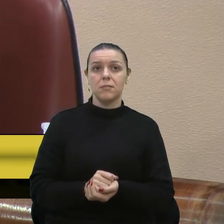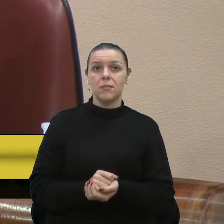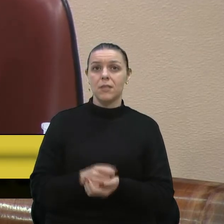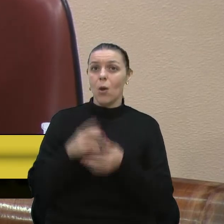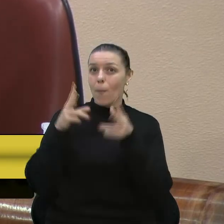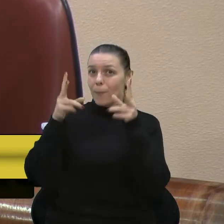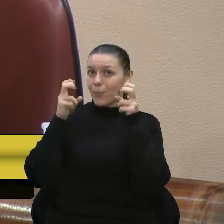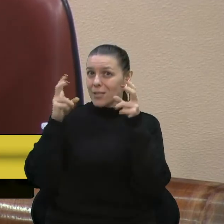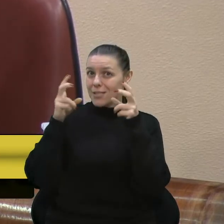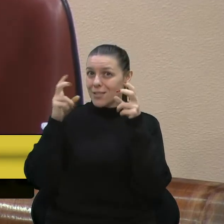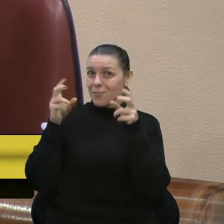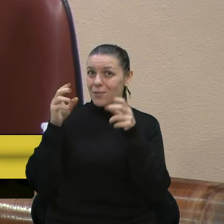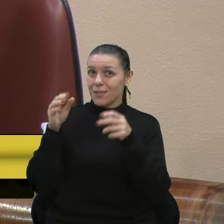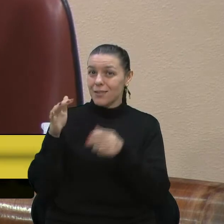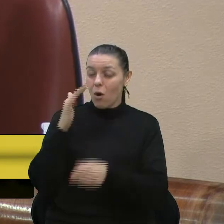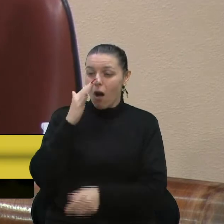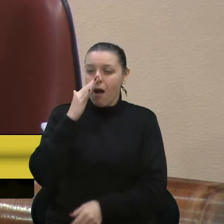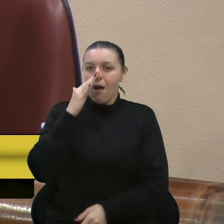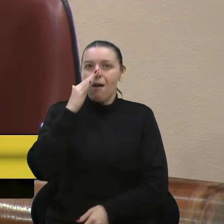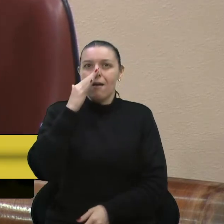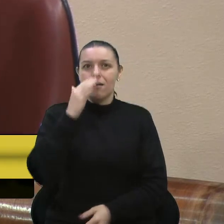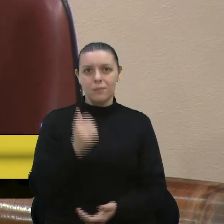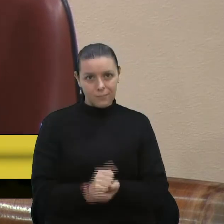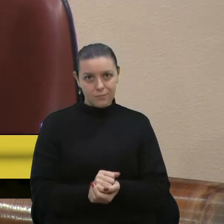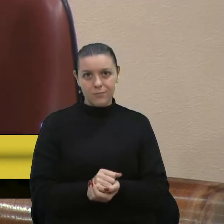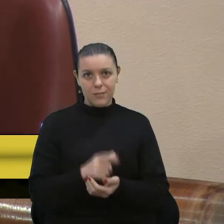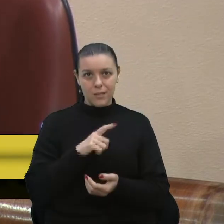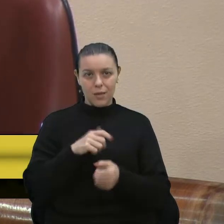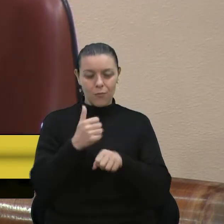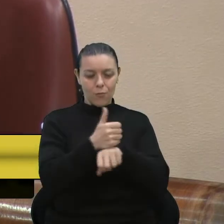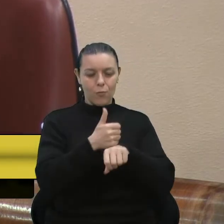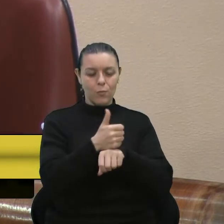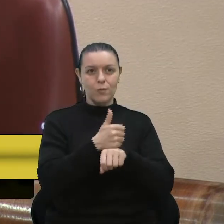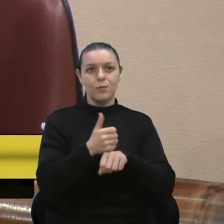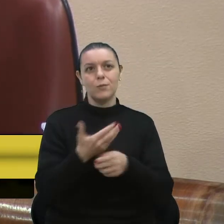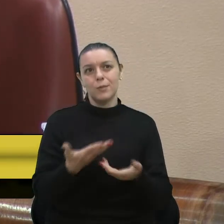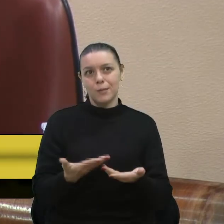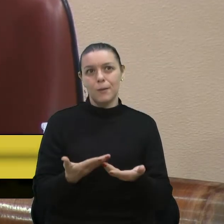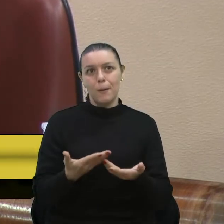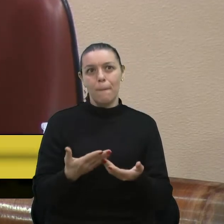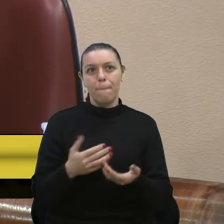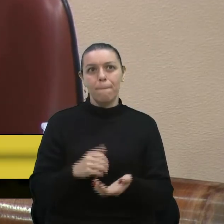olhar incrível de alguém foi quem me deu um rumo profissional. Então,